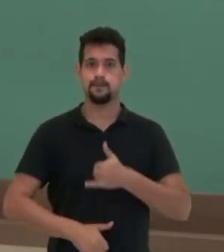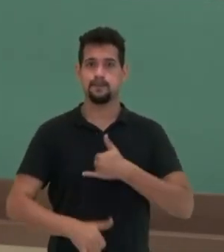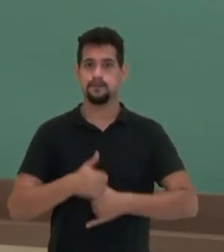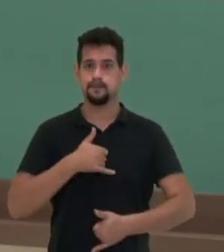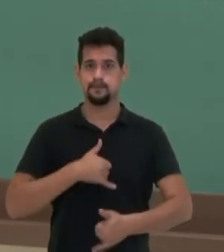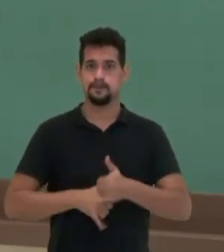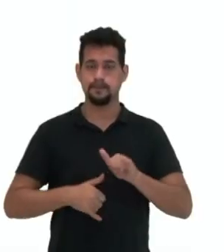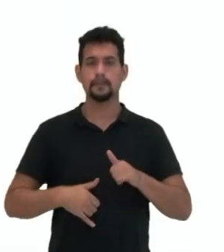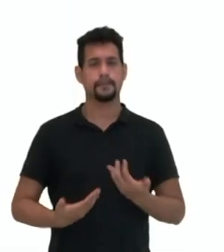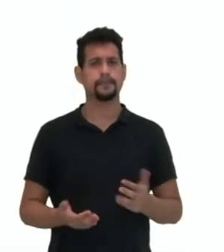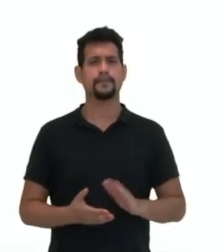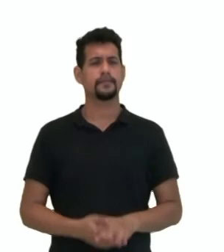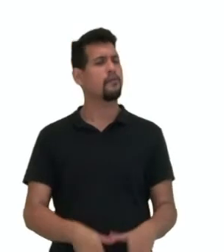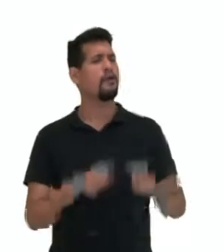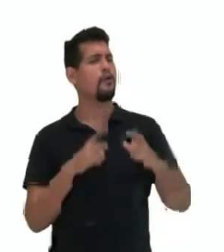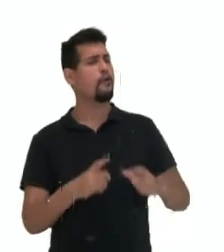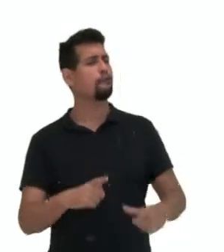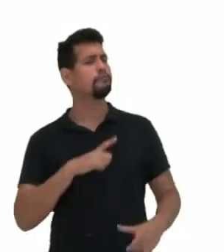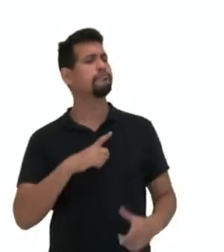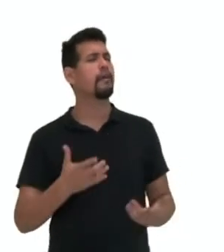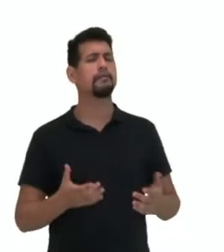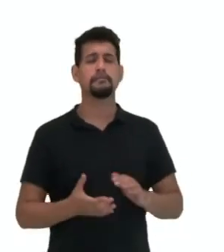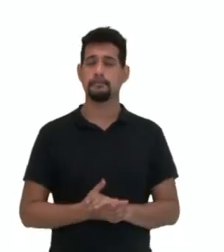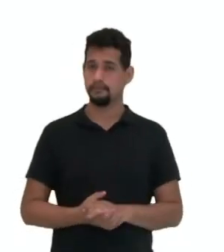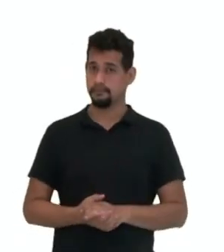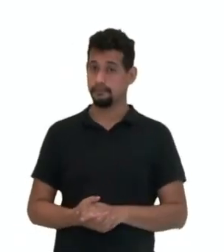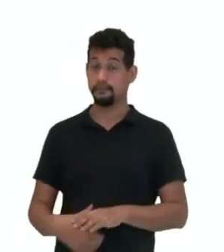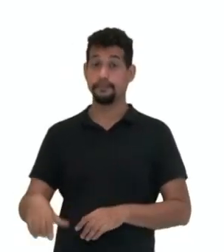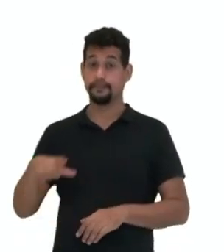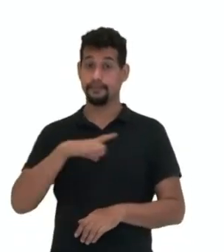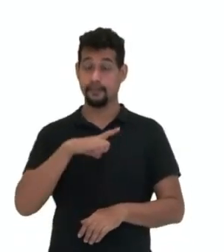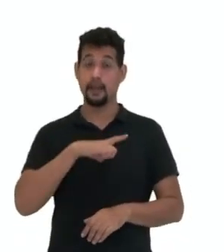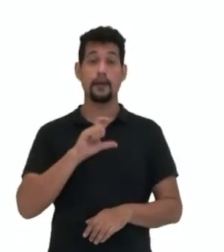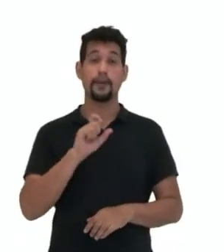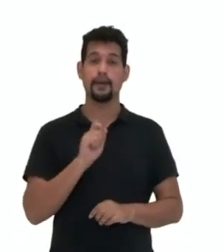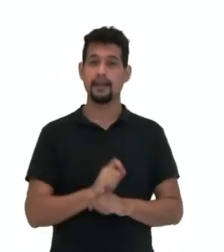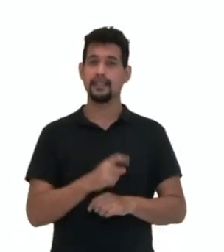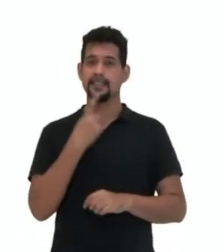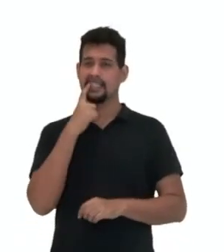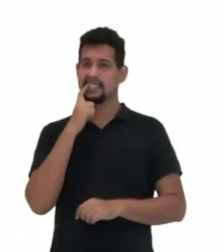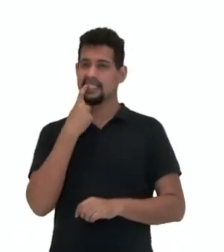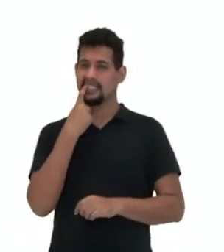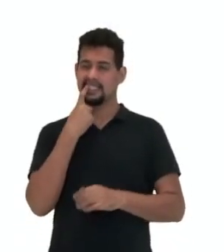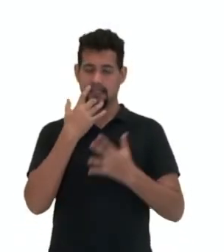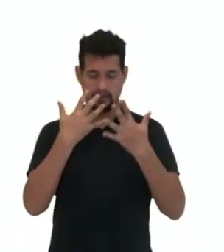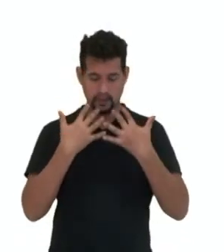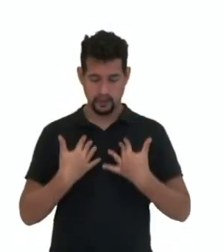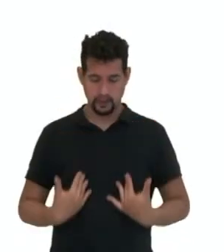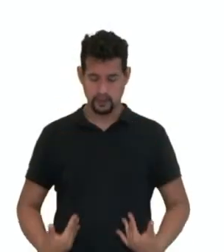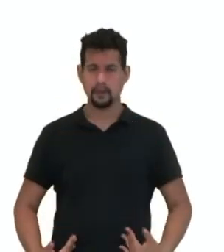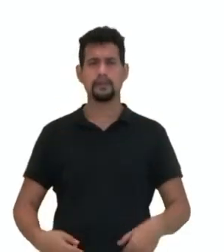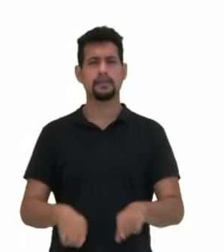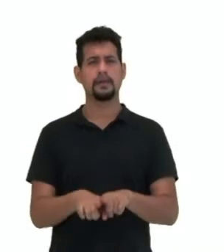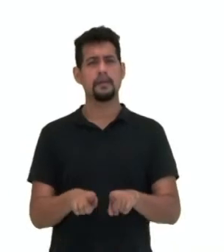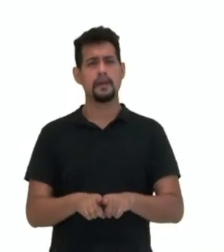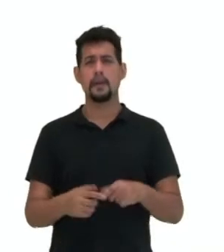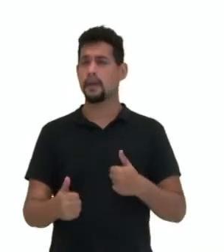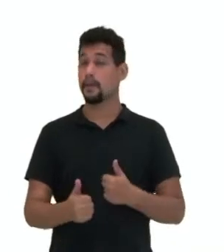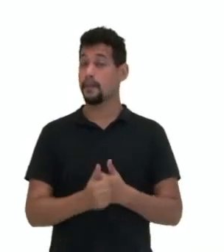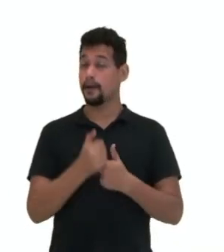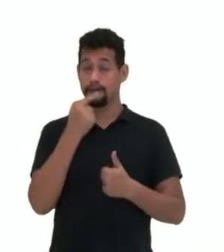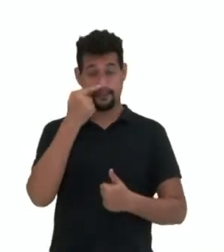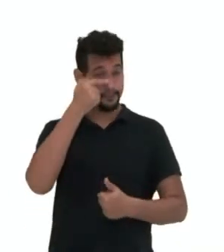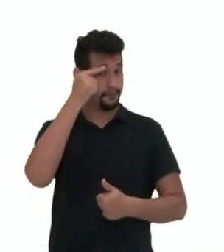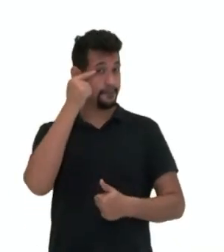energia. Onde ele é encontrado? É encontrado na cavidade dos ossos, né, dos ossos longos, ao redor dos